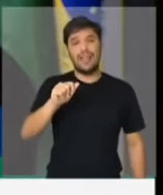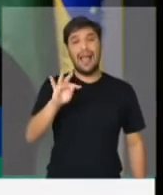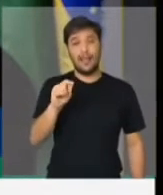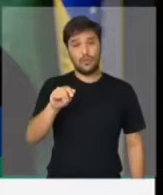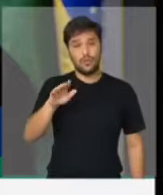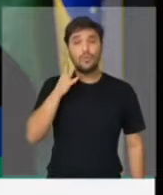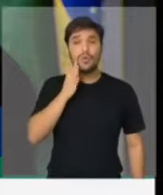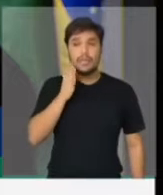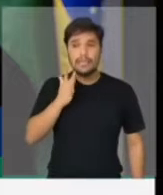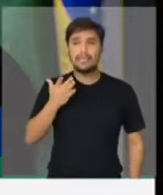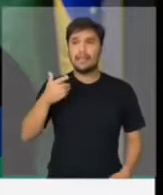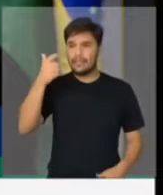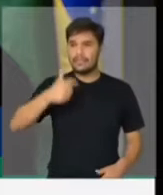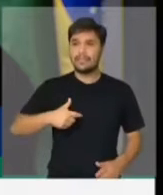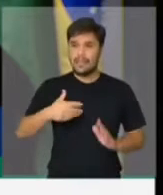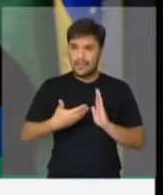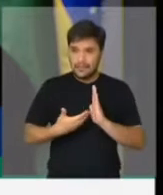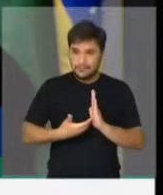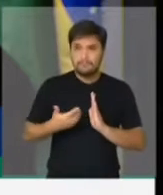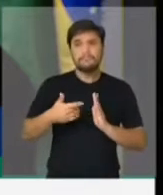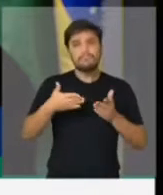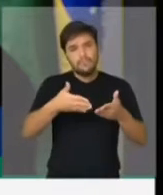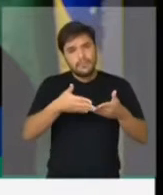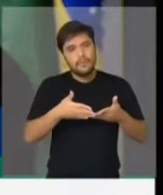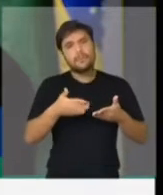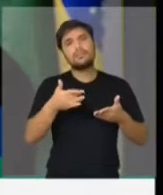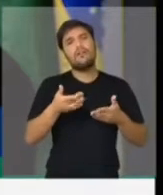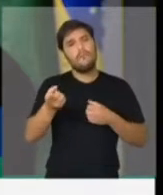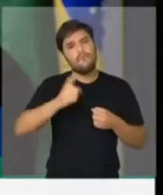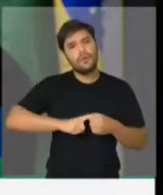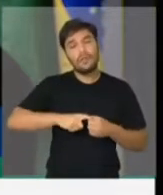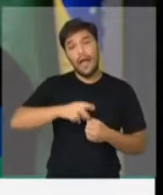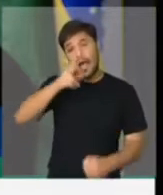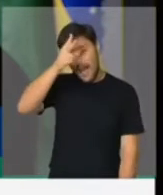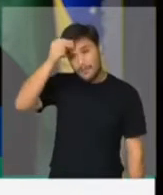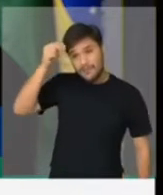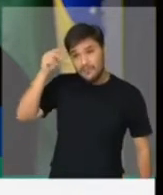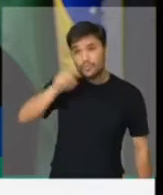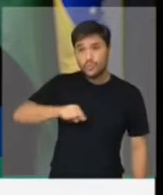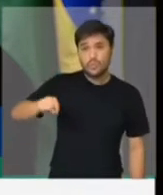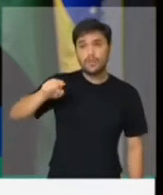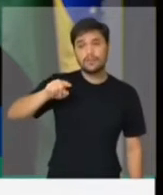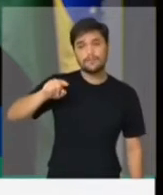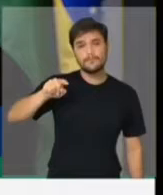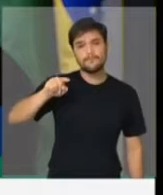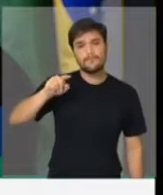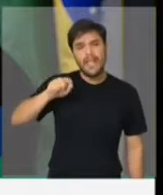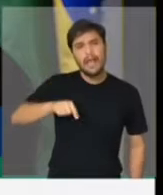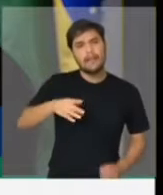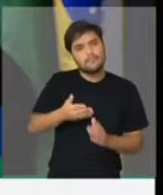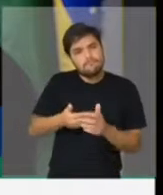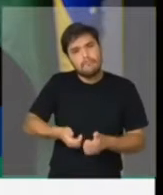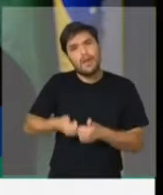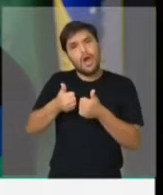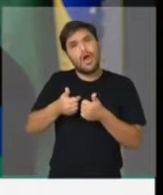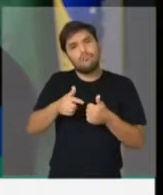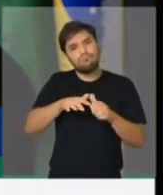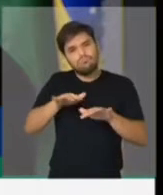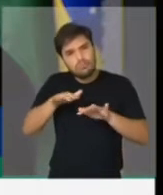todos para que possamos resgatar, porque as prefeituras, por mais que possam otimizar,